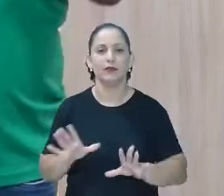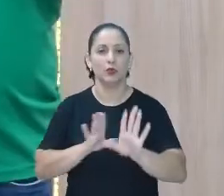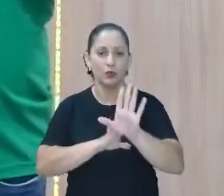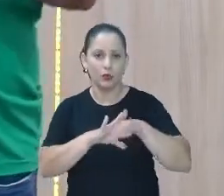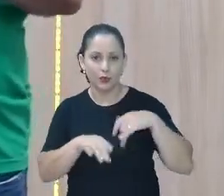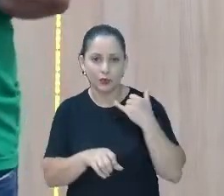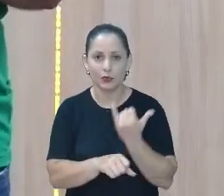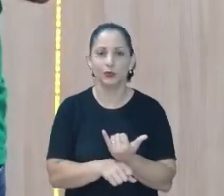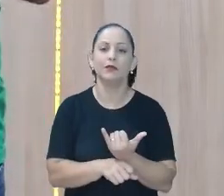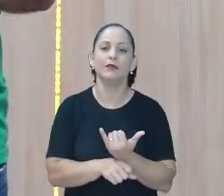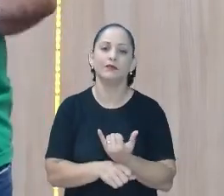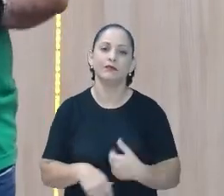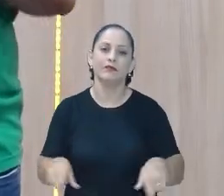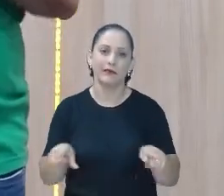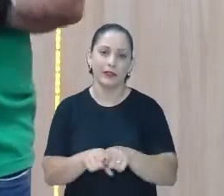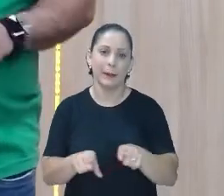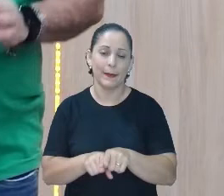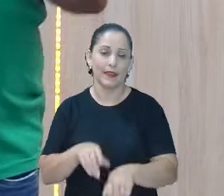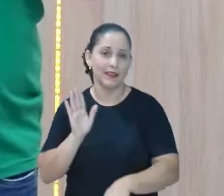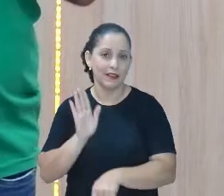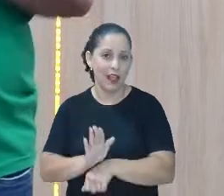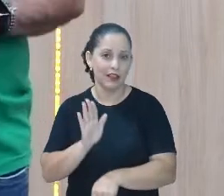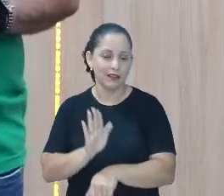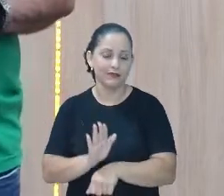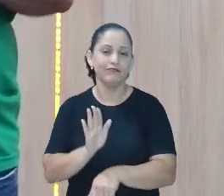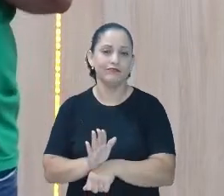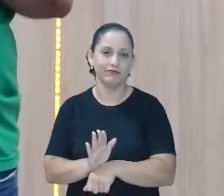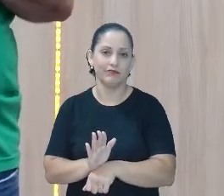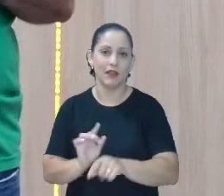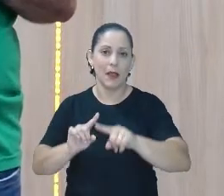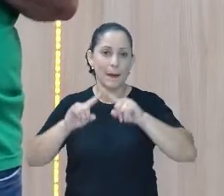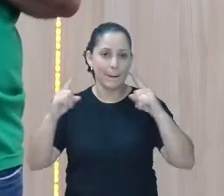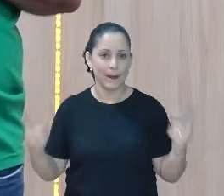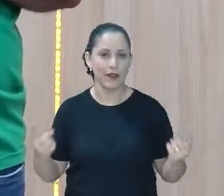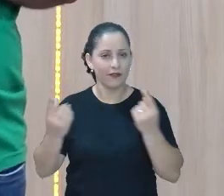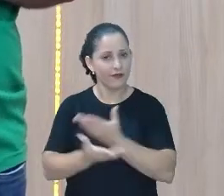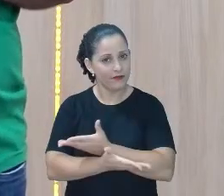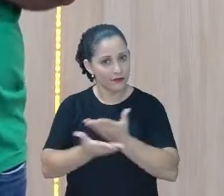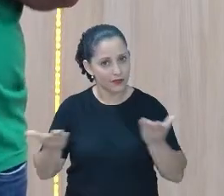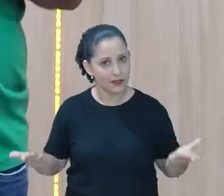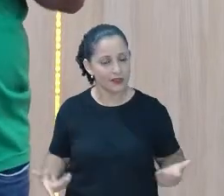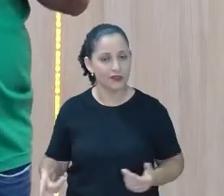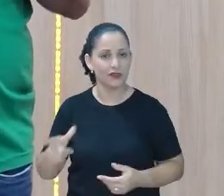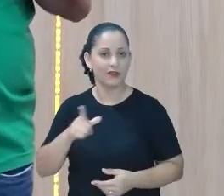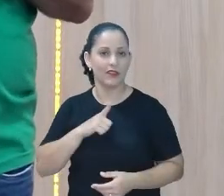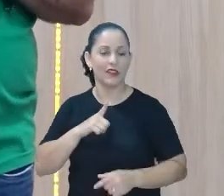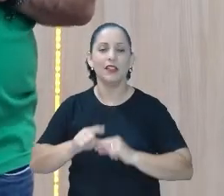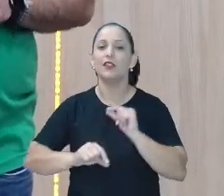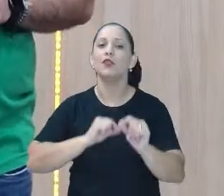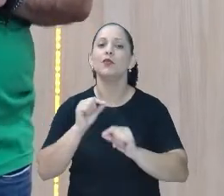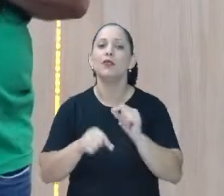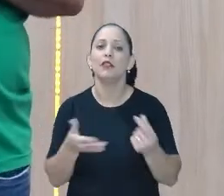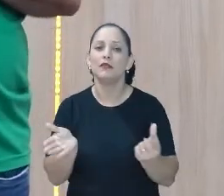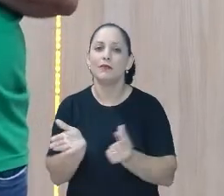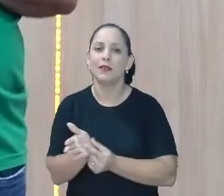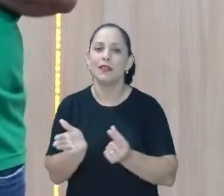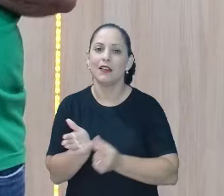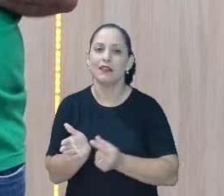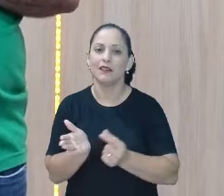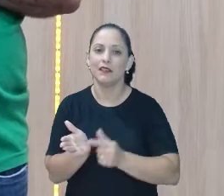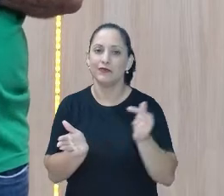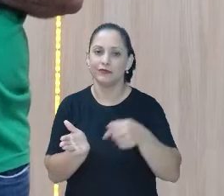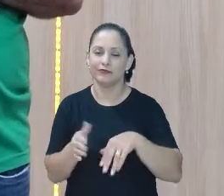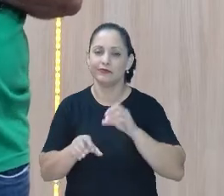YouTube, ou pode assistir a reprise à tarde, mas vocês contam também com o aplicativo do